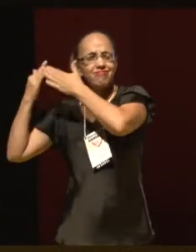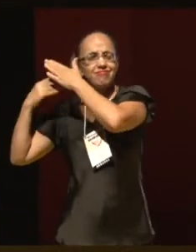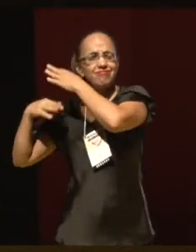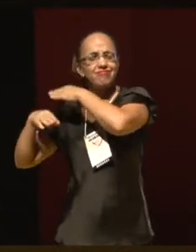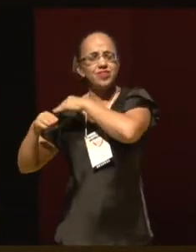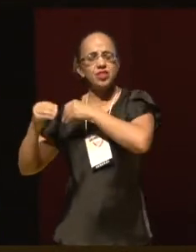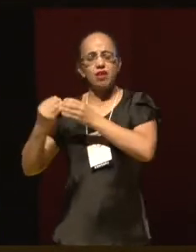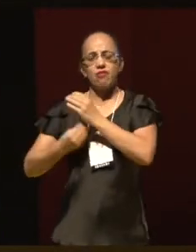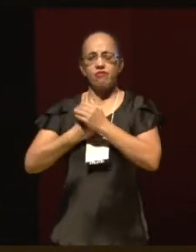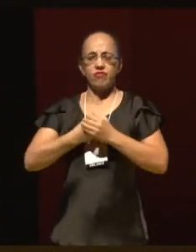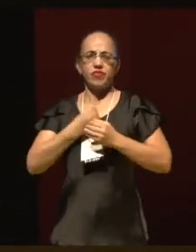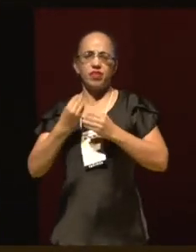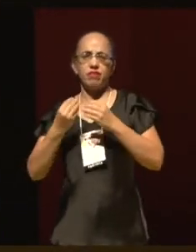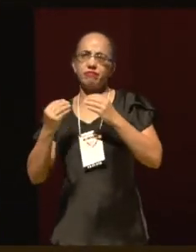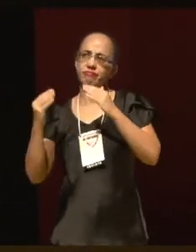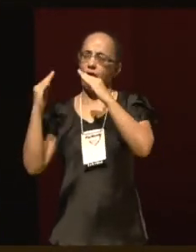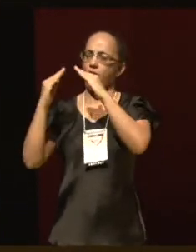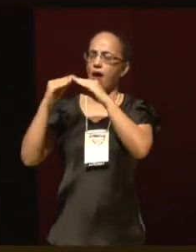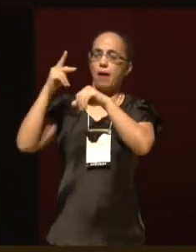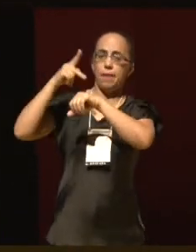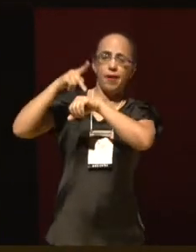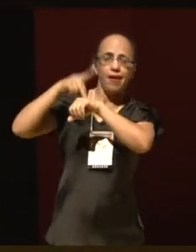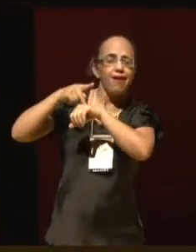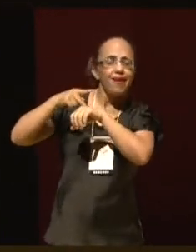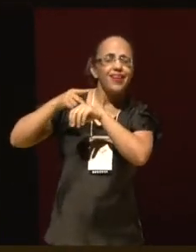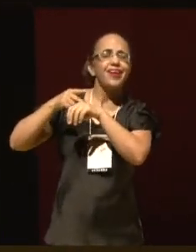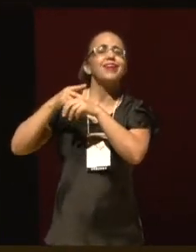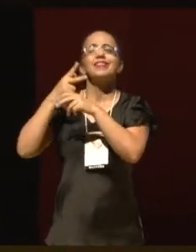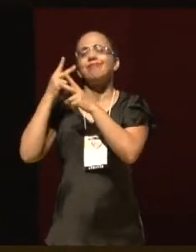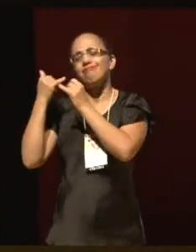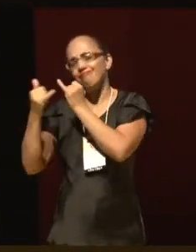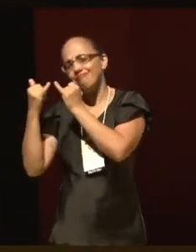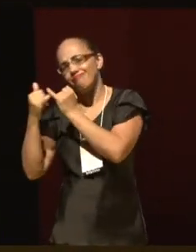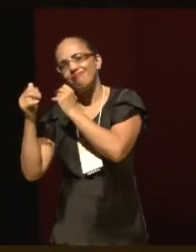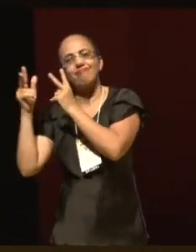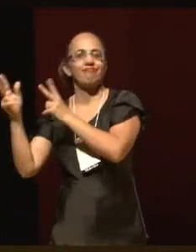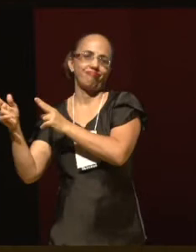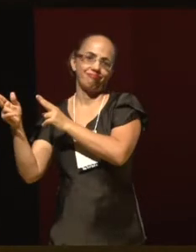reprodução, conservação e destruição.